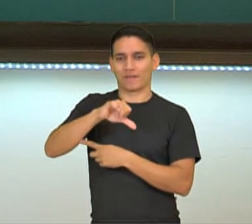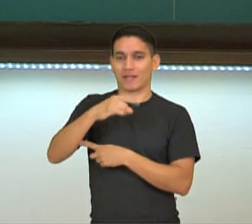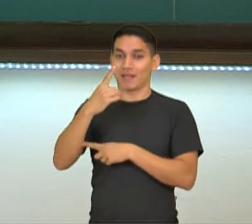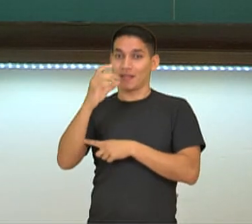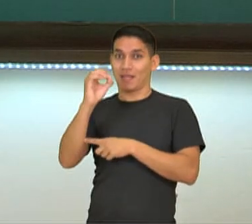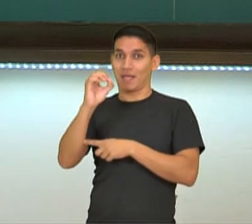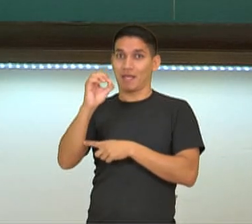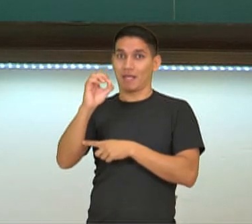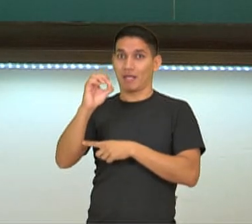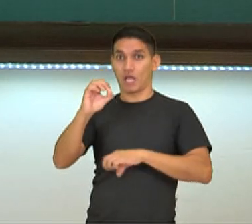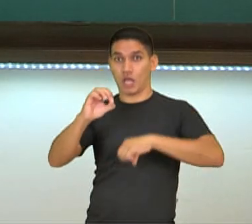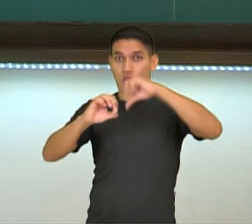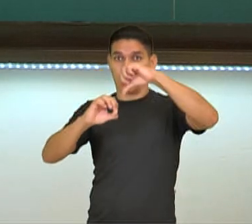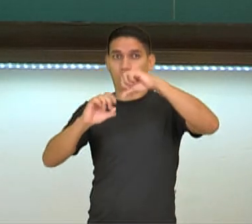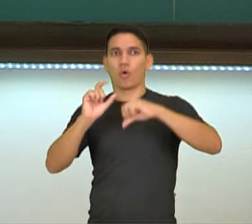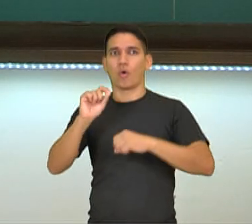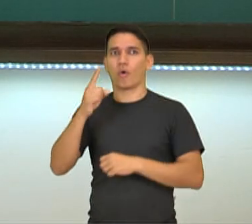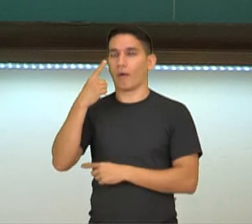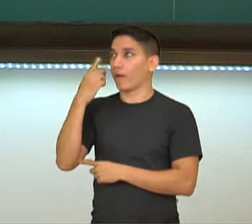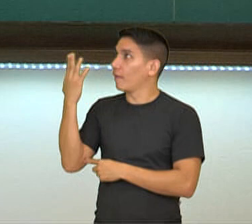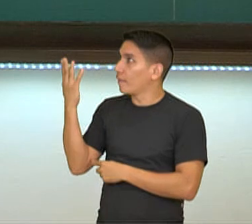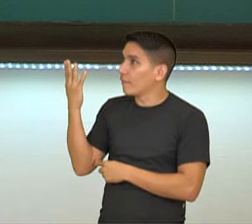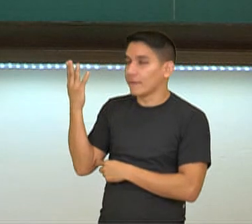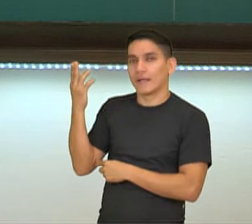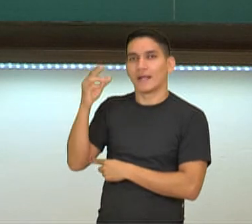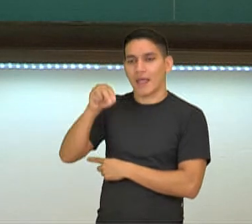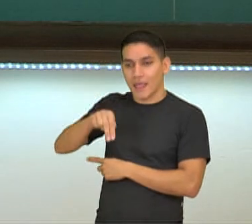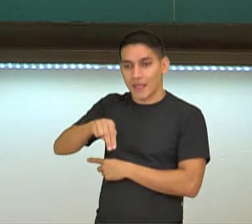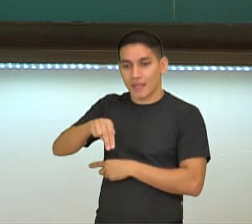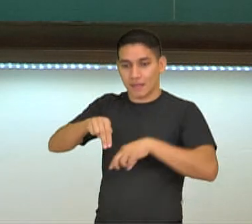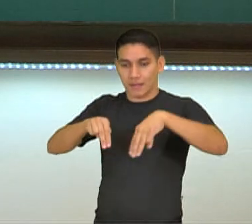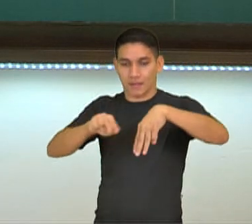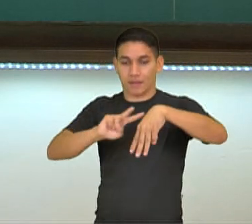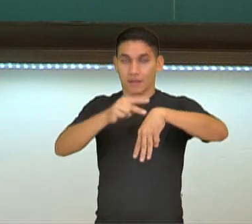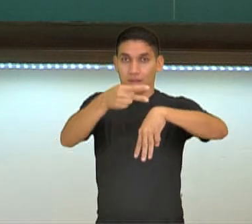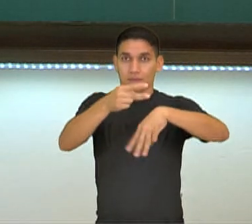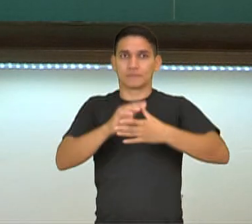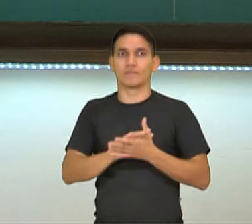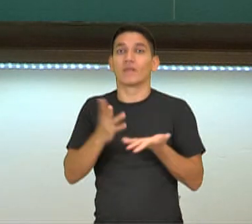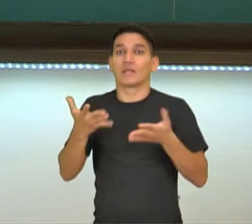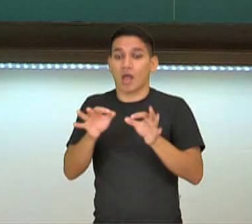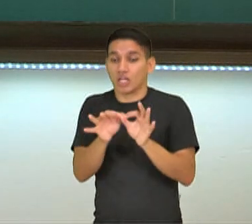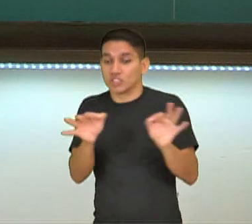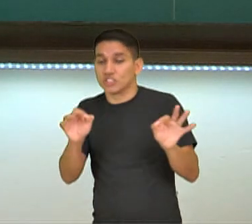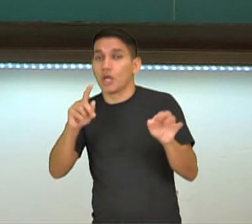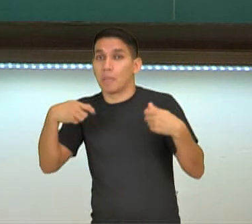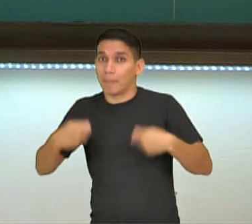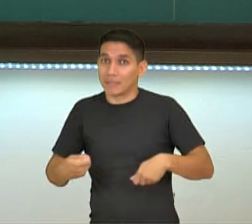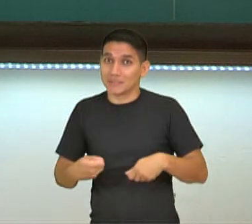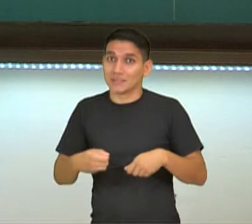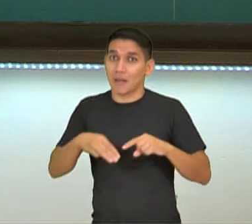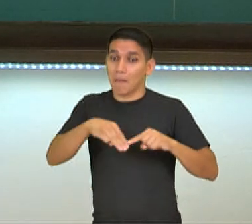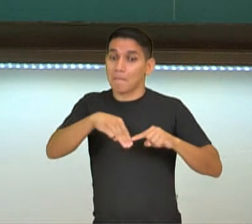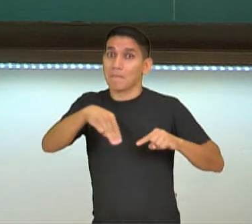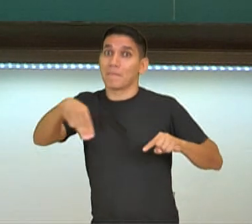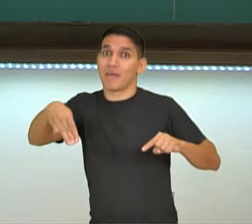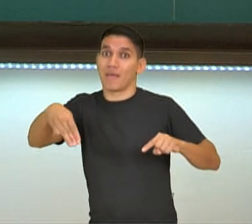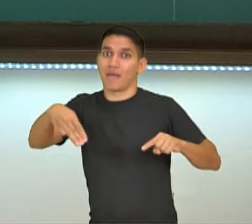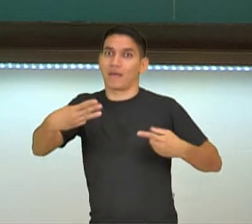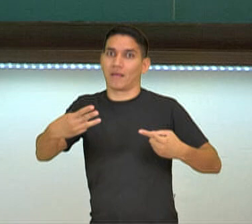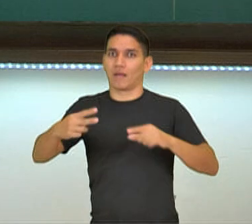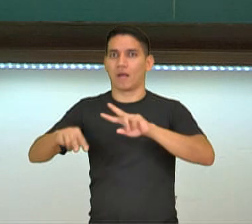Newton metro coulomb quadrado. Newton metro quadrado, coulomb quadrado. Então as distâncias têm que estar em metros. Por isso colocar